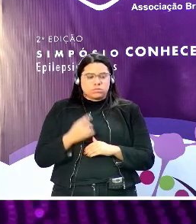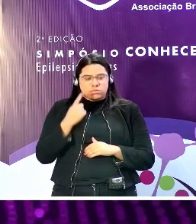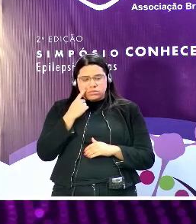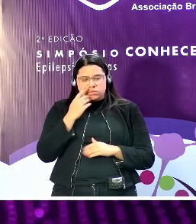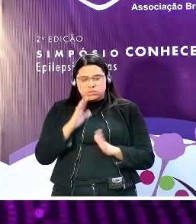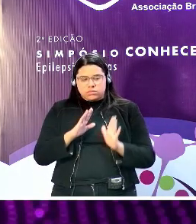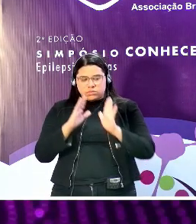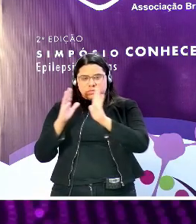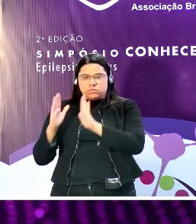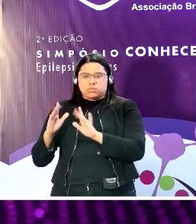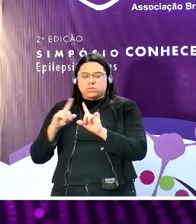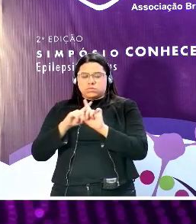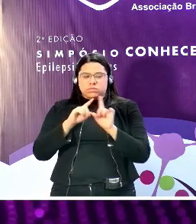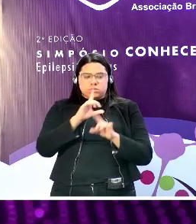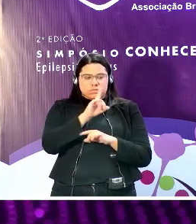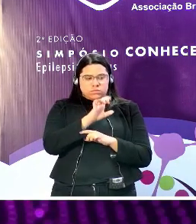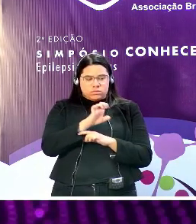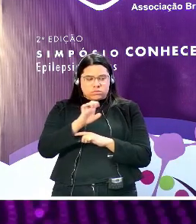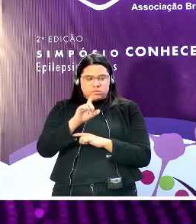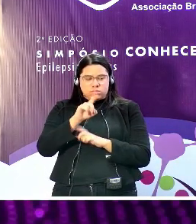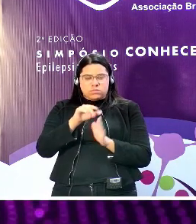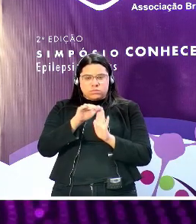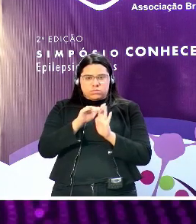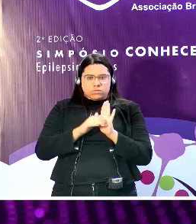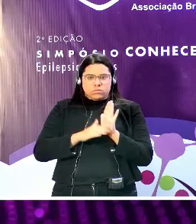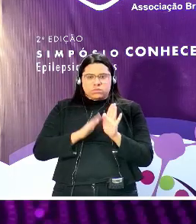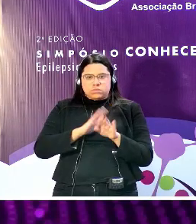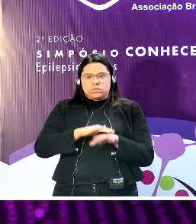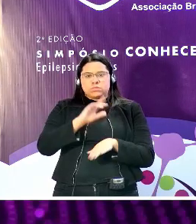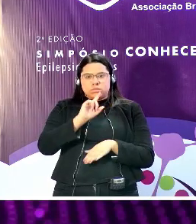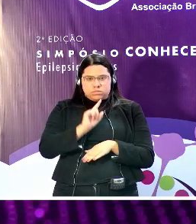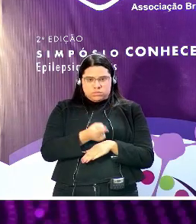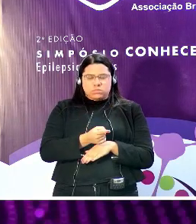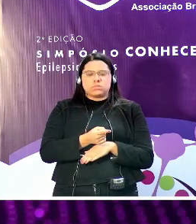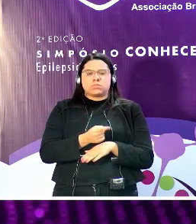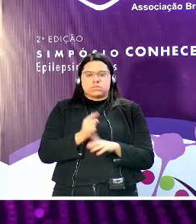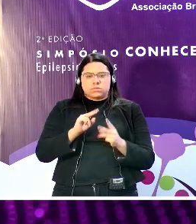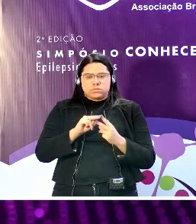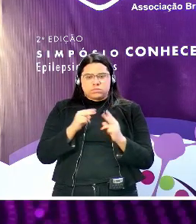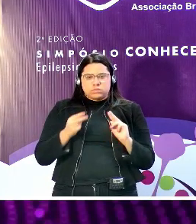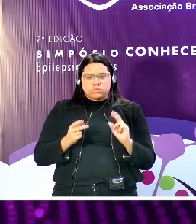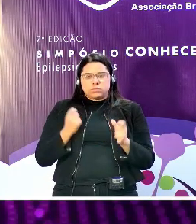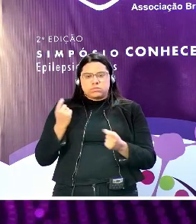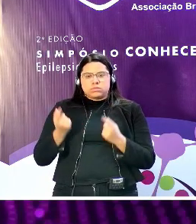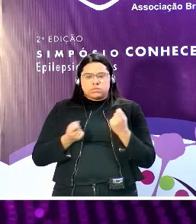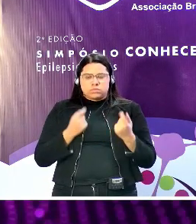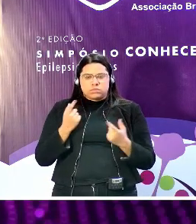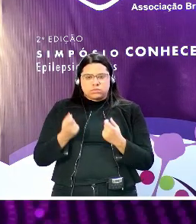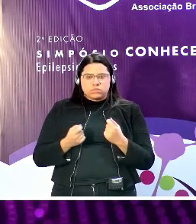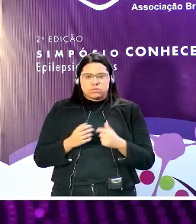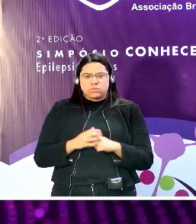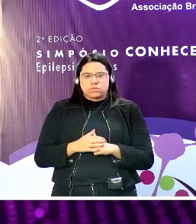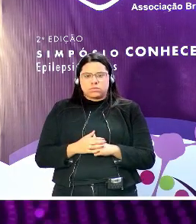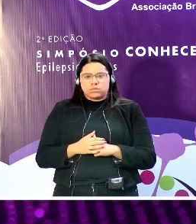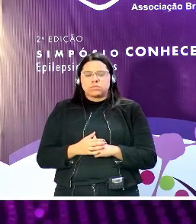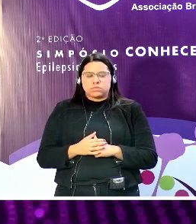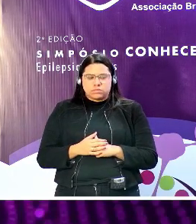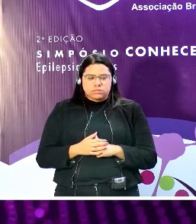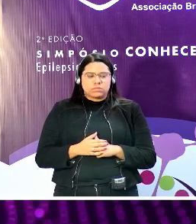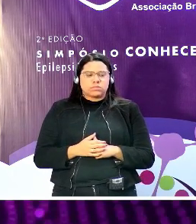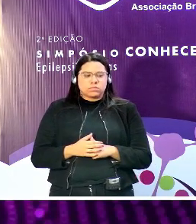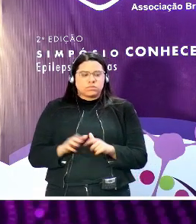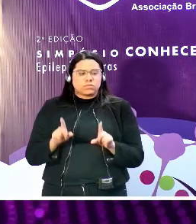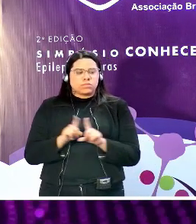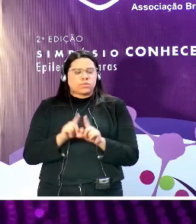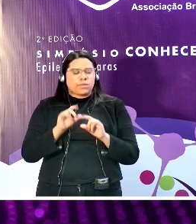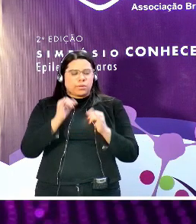o DEE é uma lista de mais de 1000 genes, alguns muito recessivos. Estamos falando de um banco